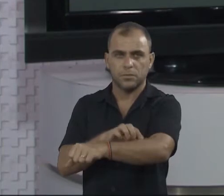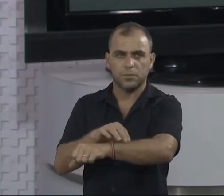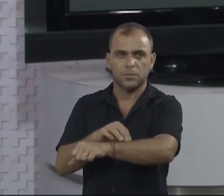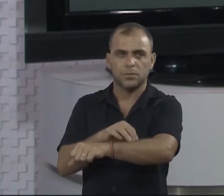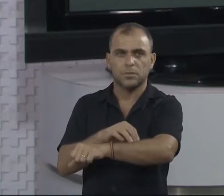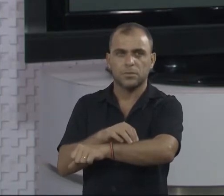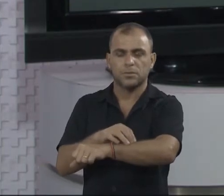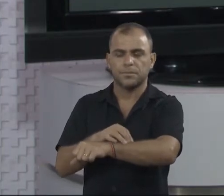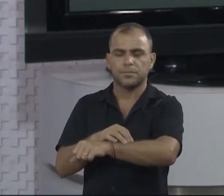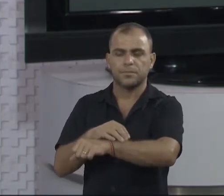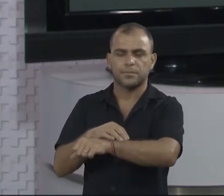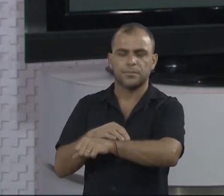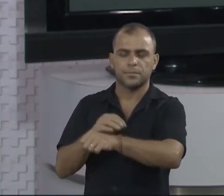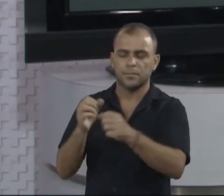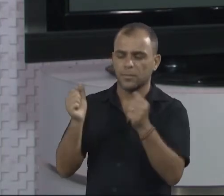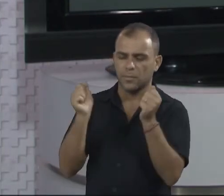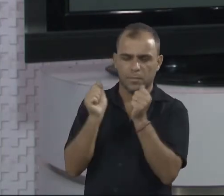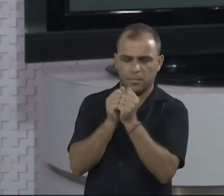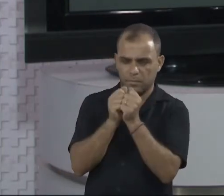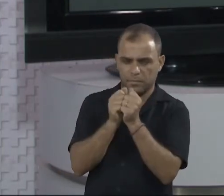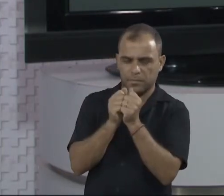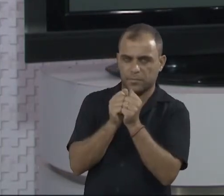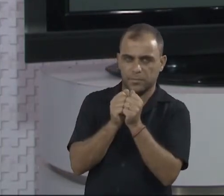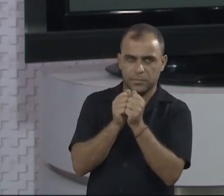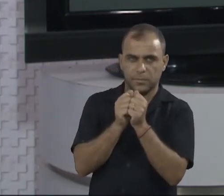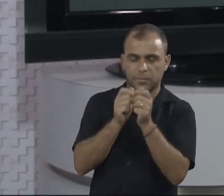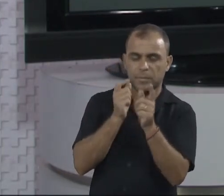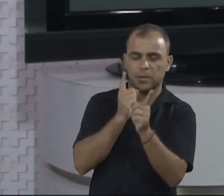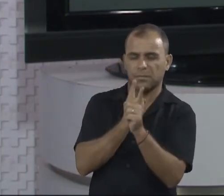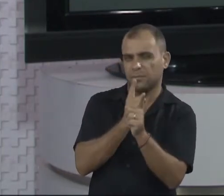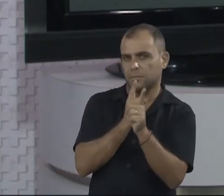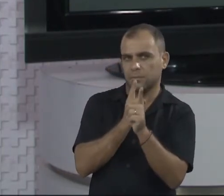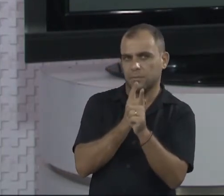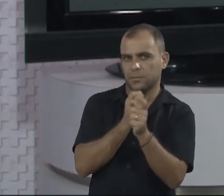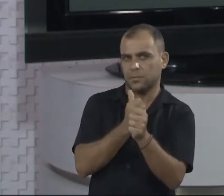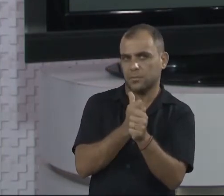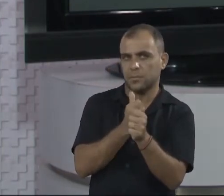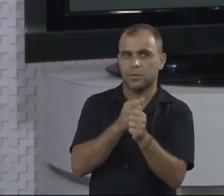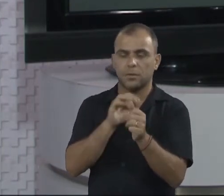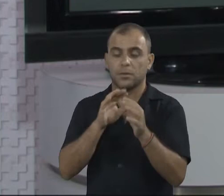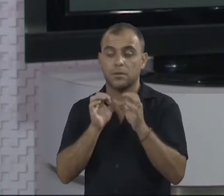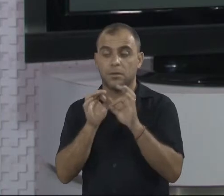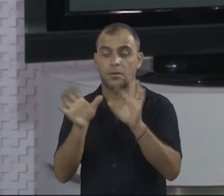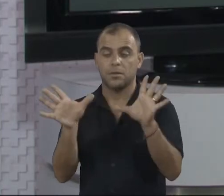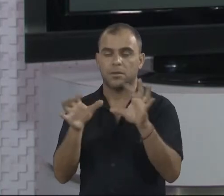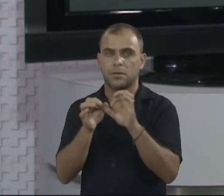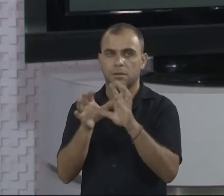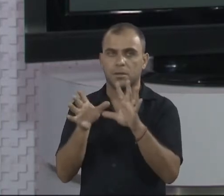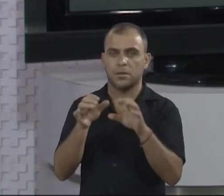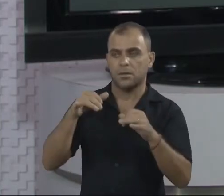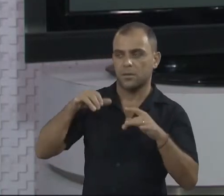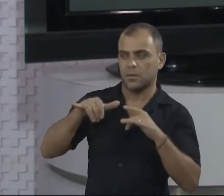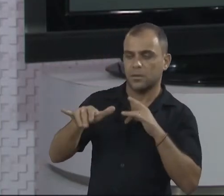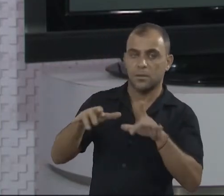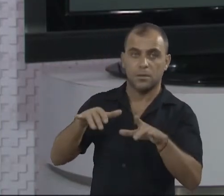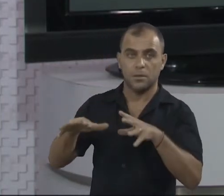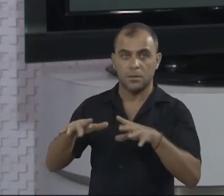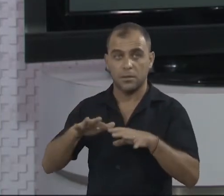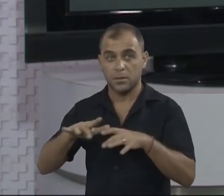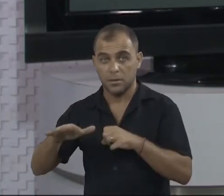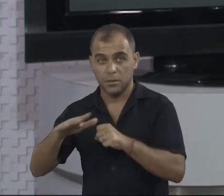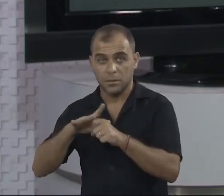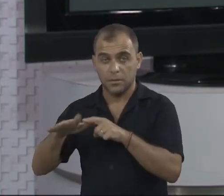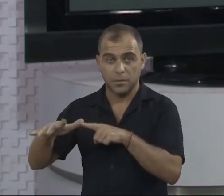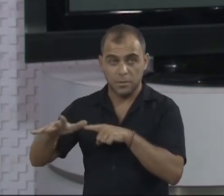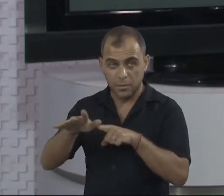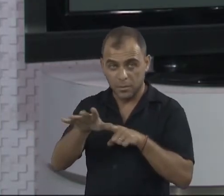pertinho, assim, mas lembra, ele não está encostado, ele só está bem próximo. E aí ele vai liberar os neurotransmissores aqui